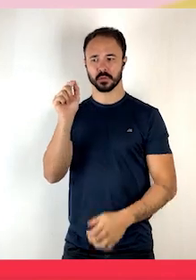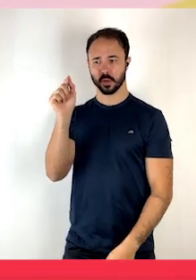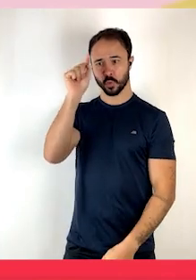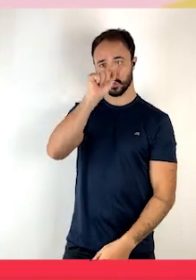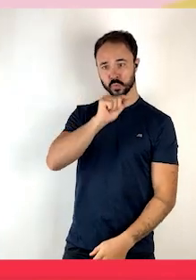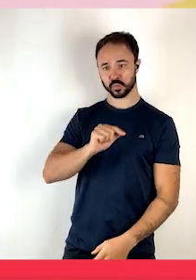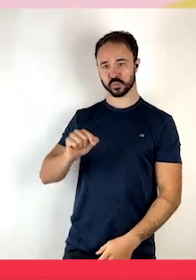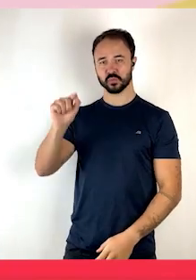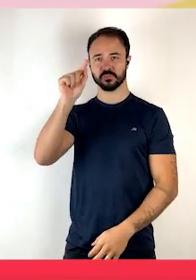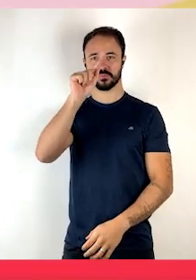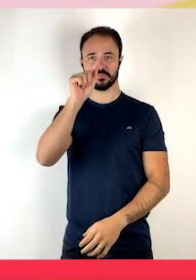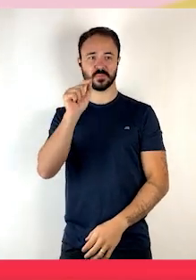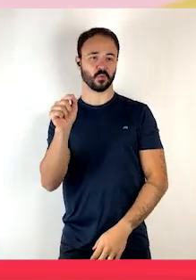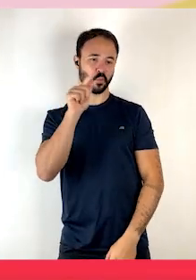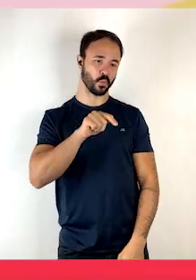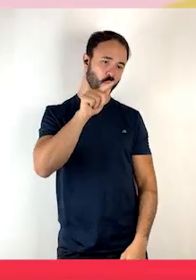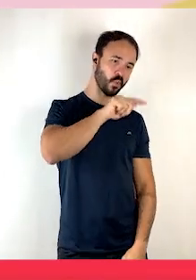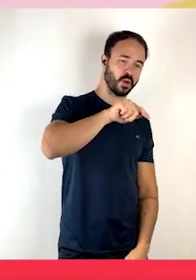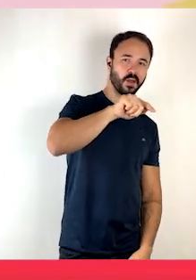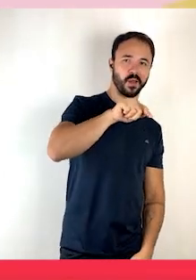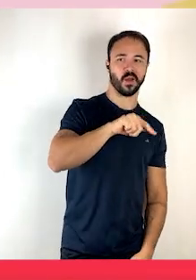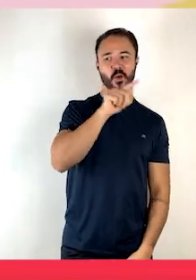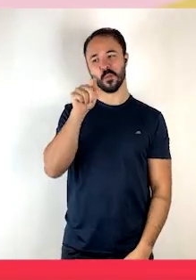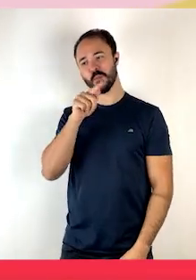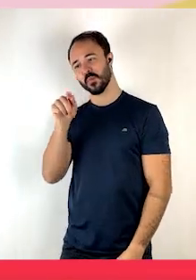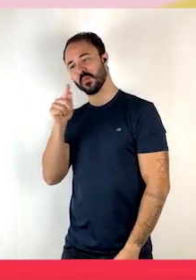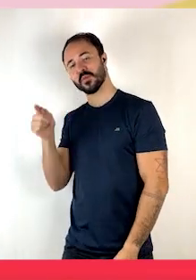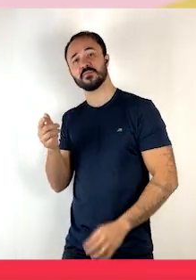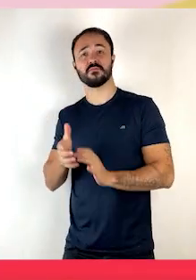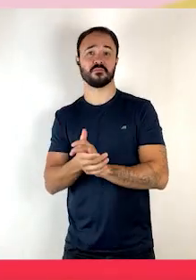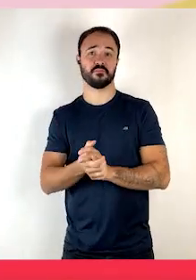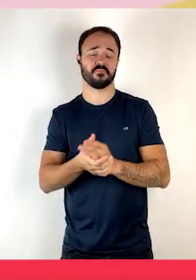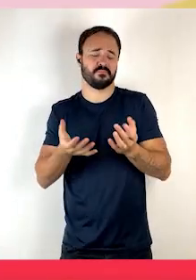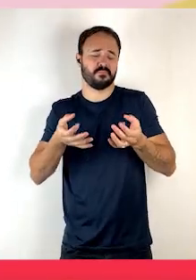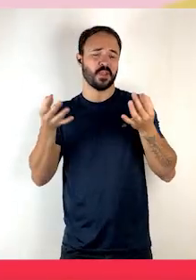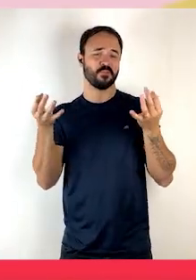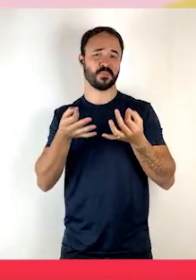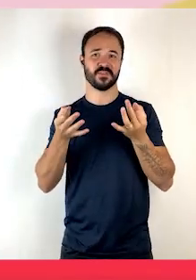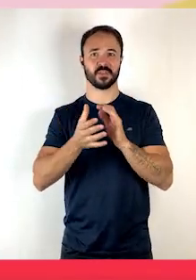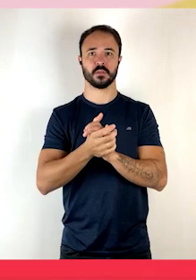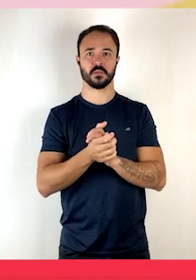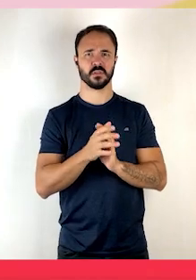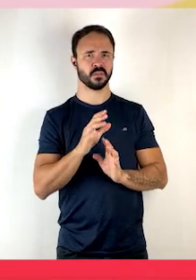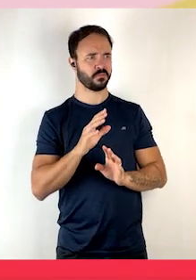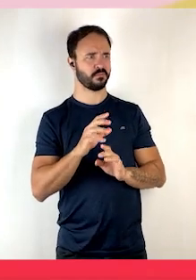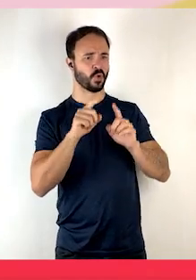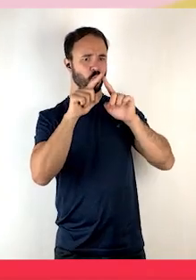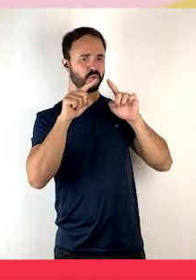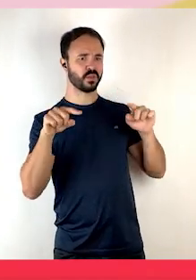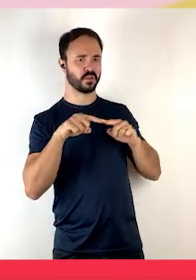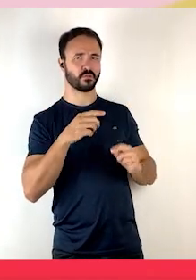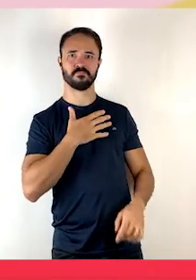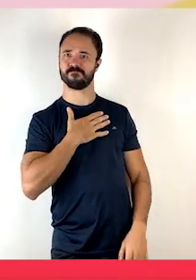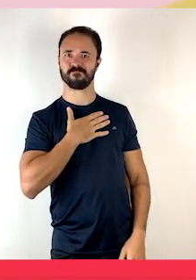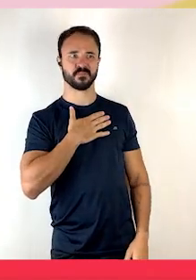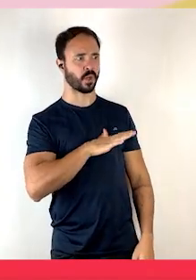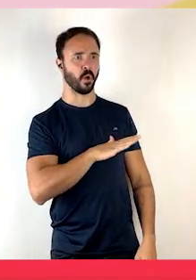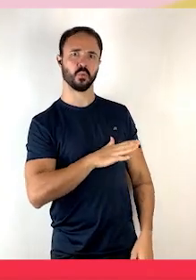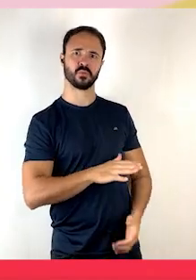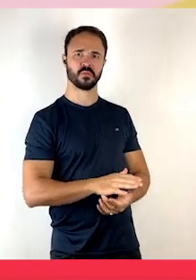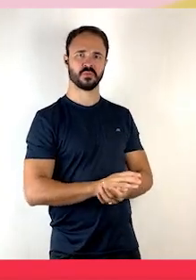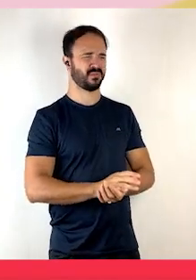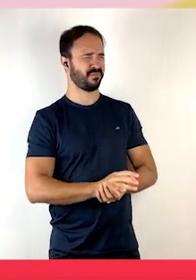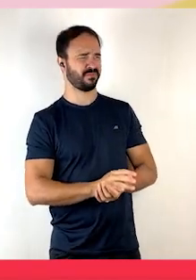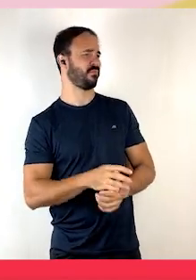é toda perfeita. Eu giro para cá, eu giro para lá." E o triângulo não gostou nada